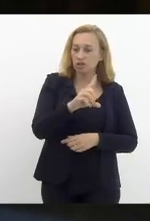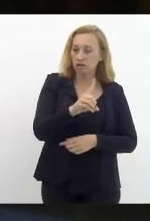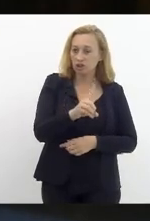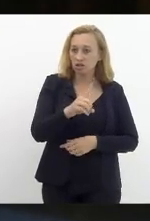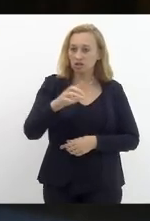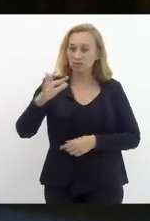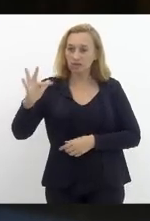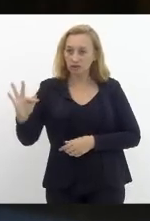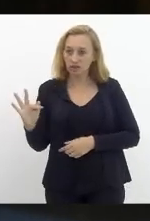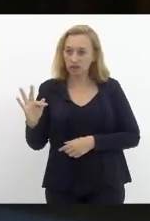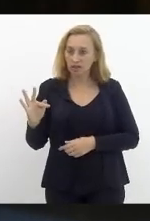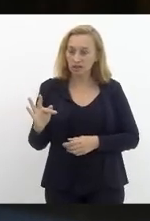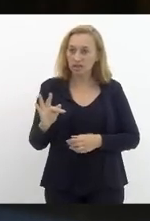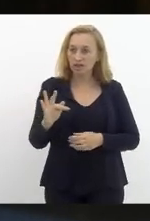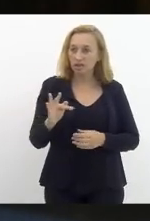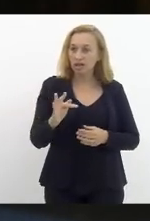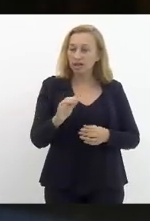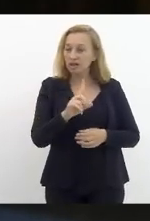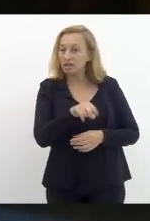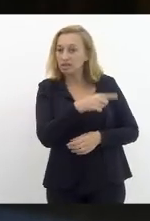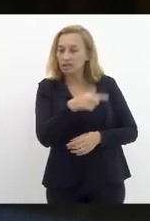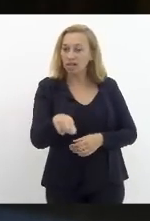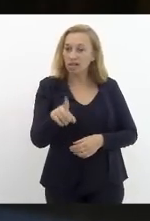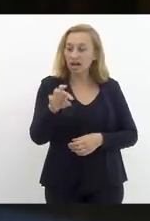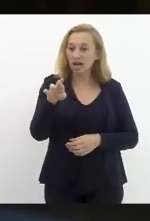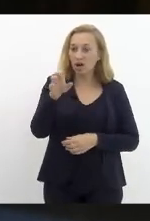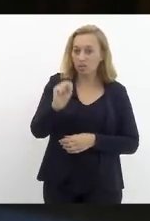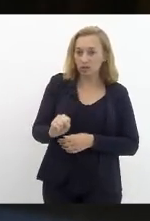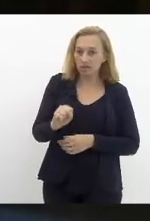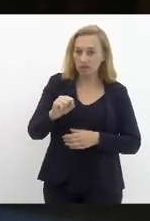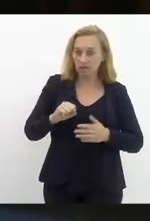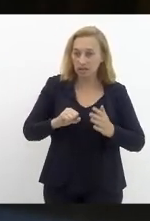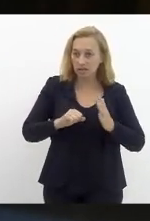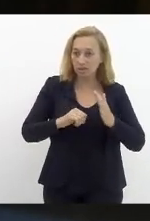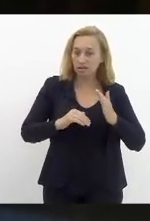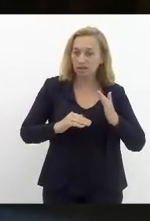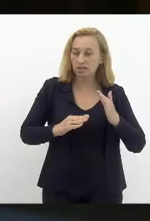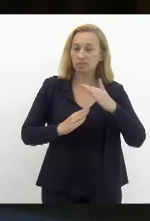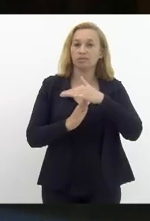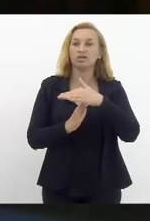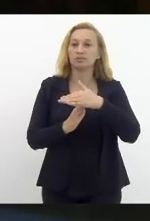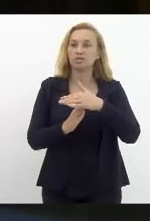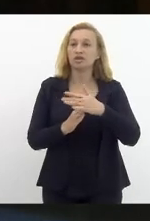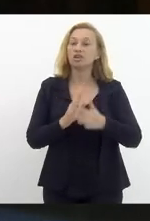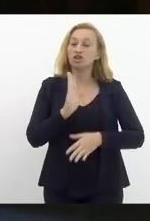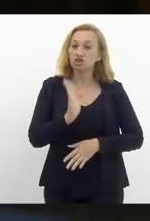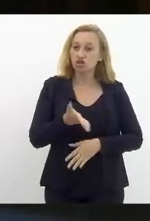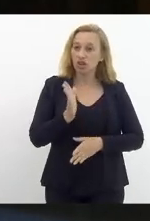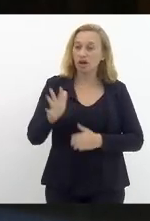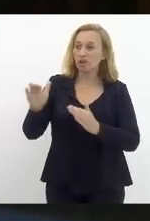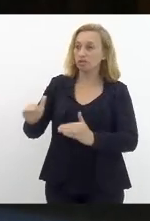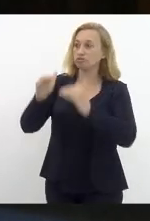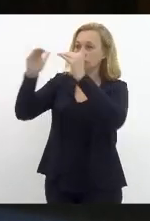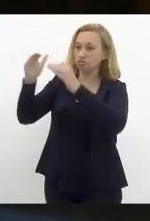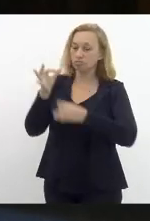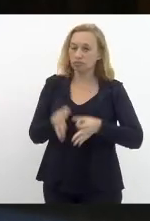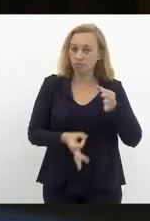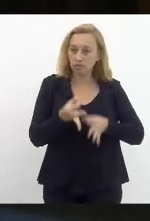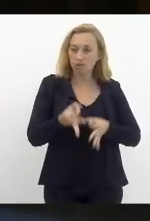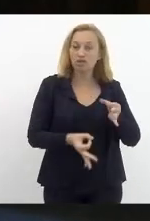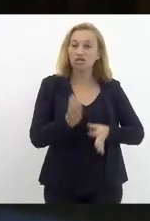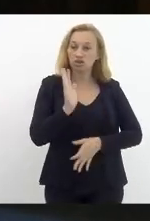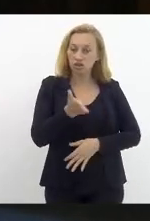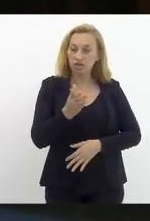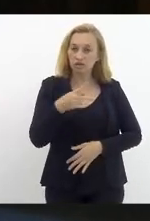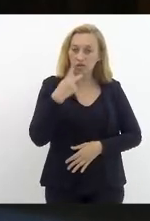acaba com a cláusula de barreira. Ou seja, o Supremo Tribunal Federal já bateu o martelo dizendo que a cláusula de